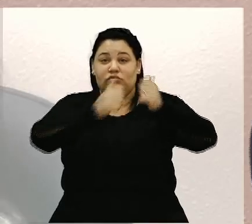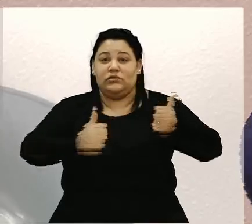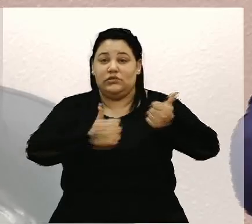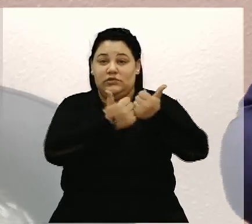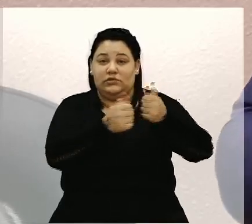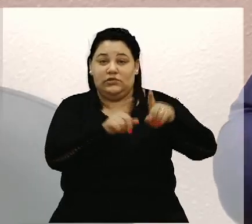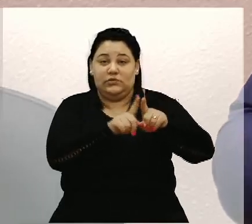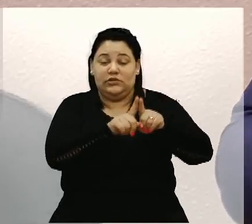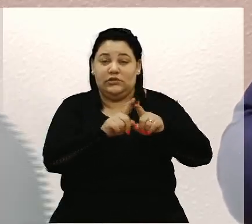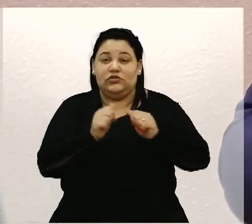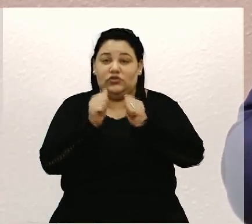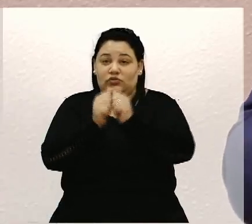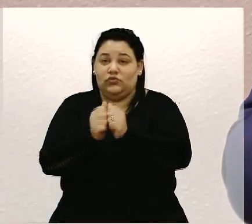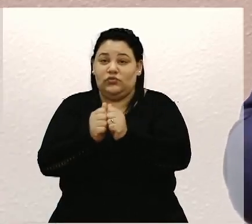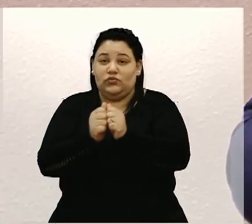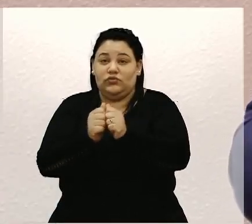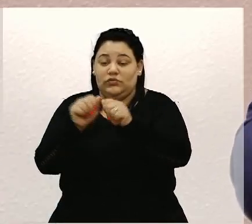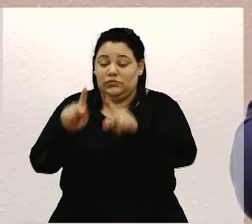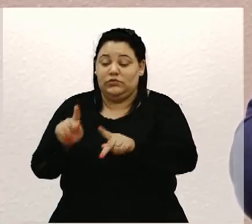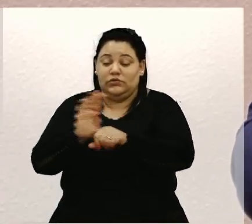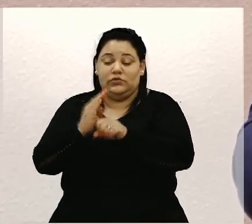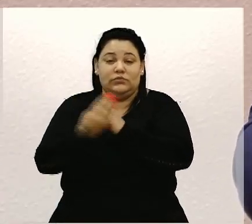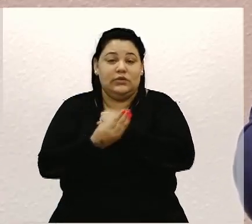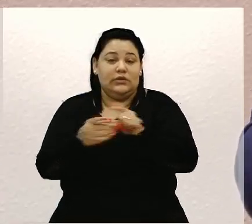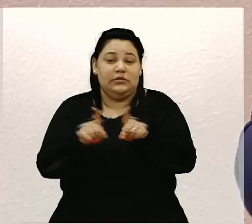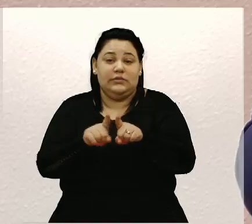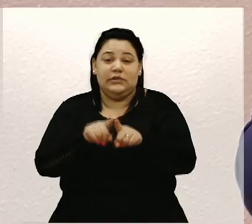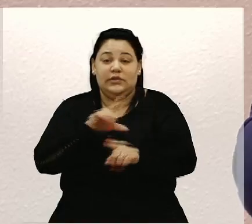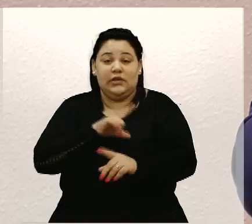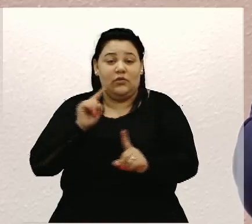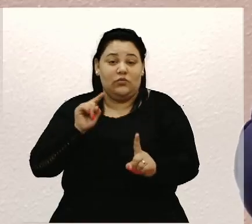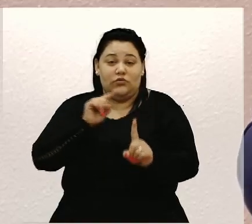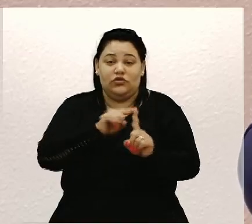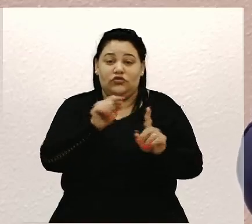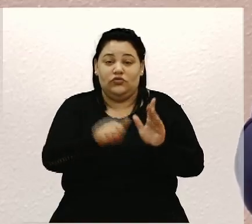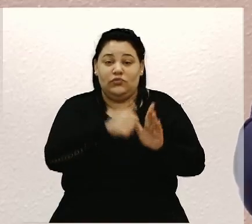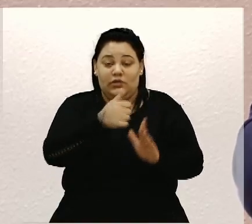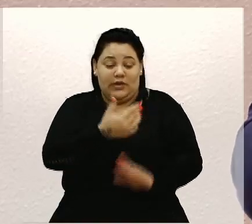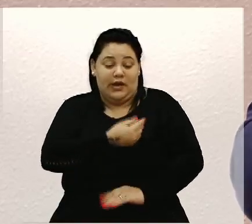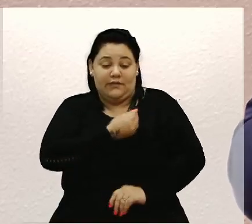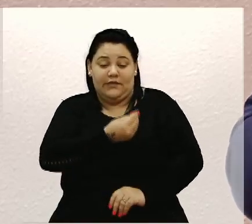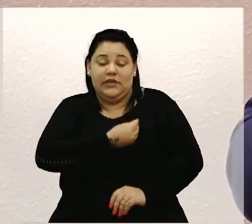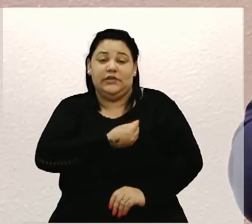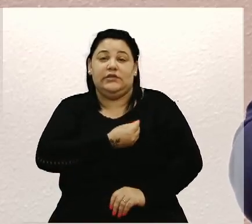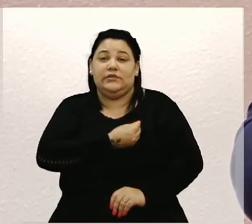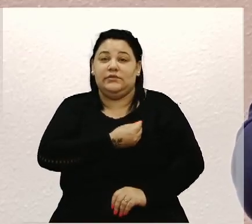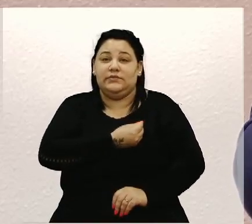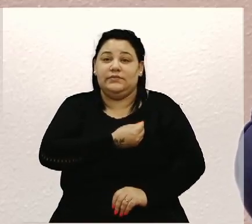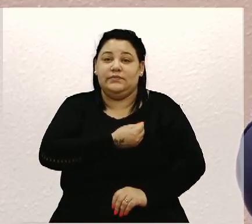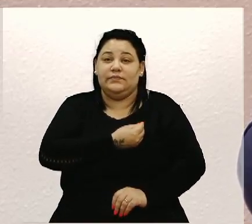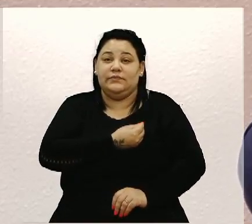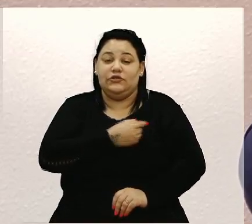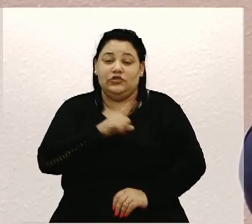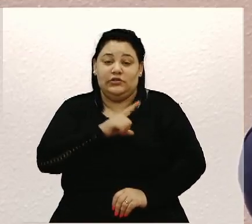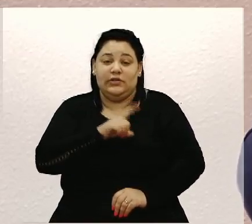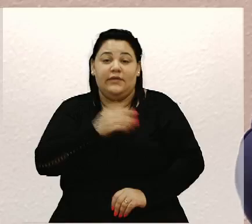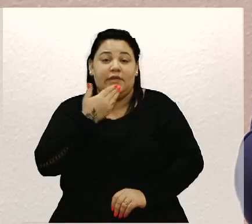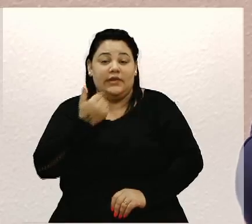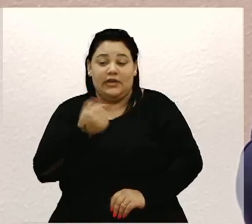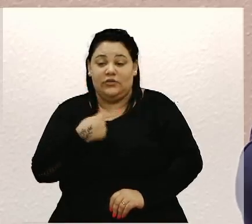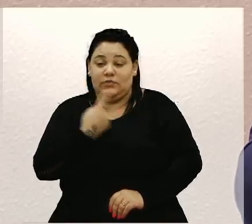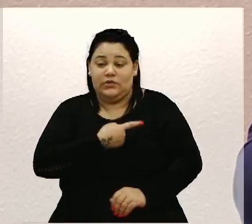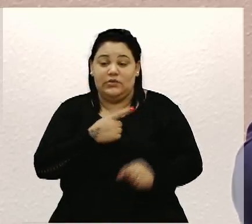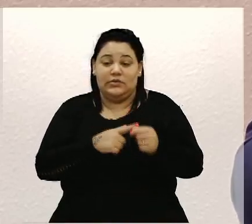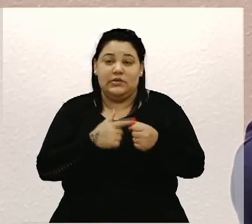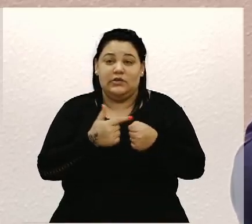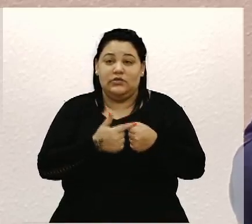com as pessoas do bairro, né, que tem a intenção de melhorar a vida, de trazer, né, benefícios para a nossa cidade, estão todos